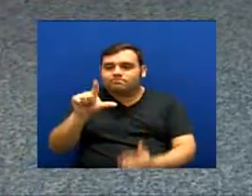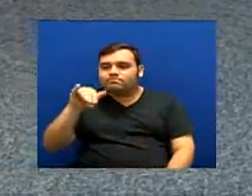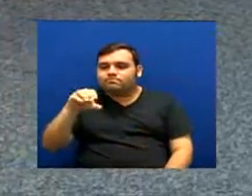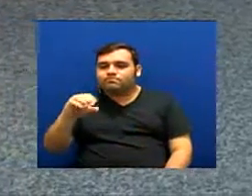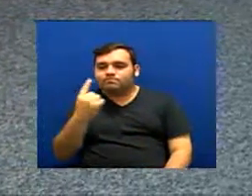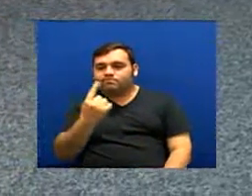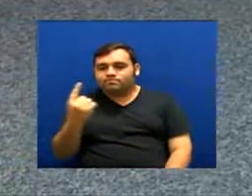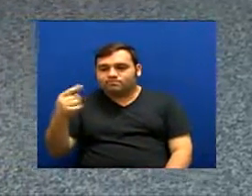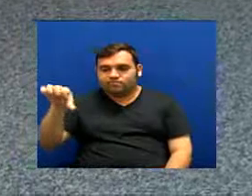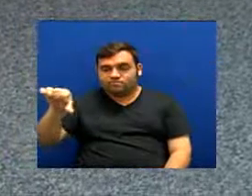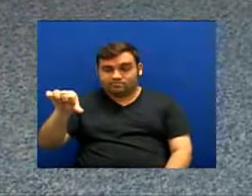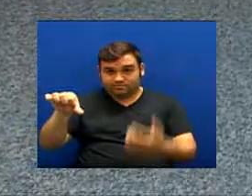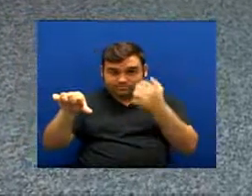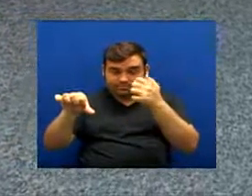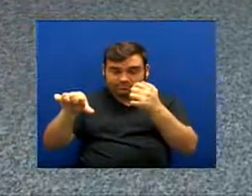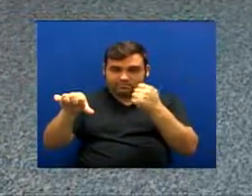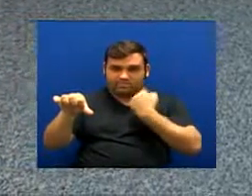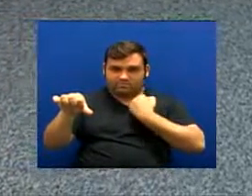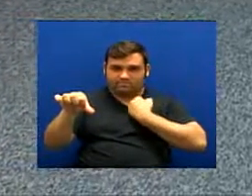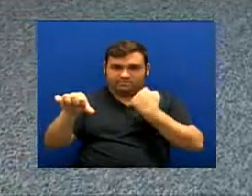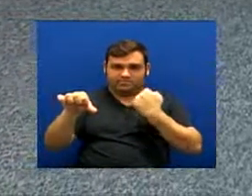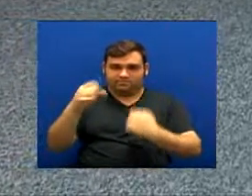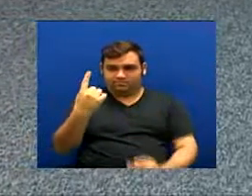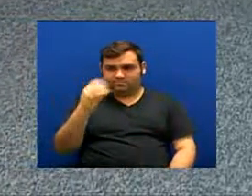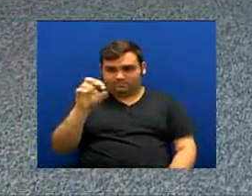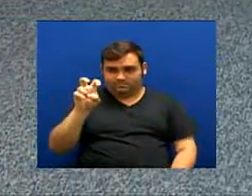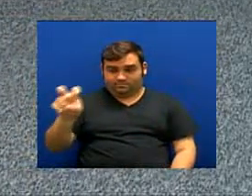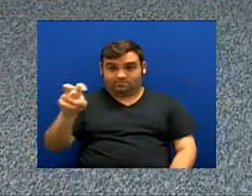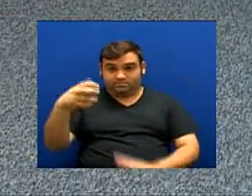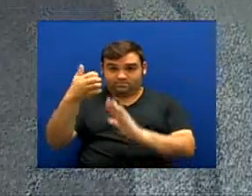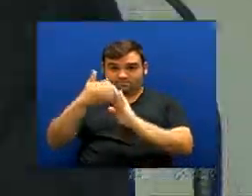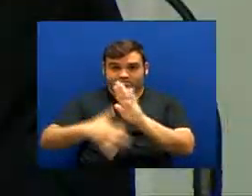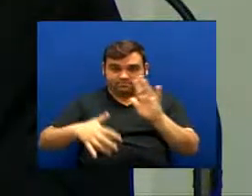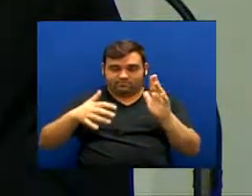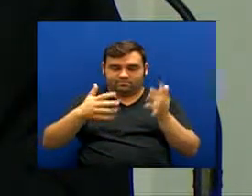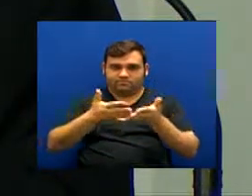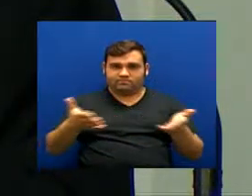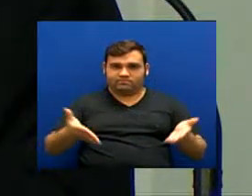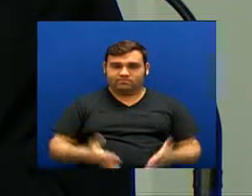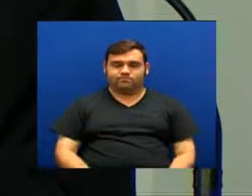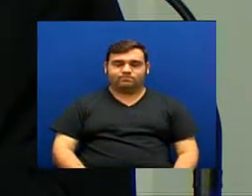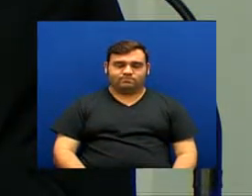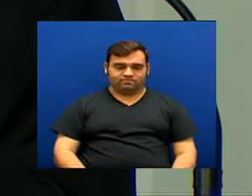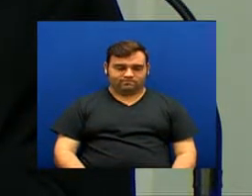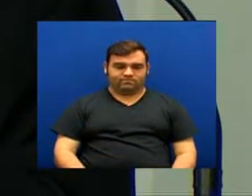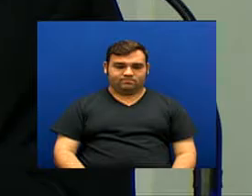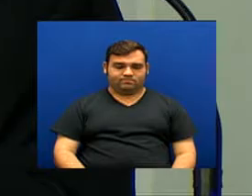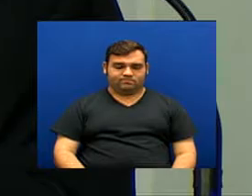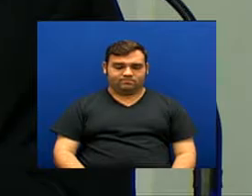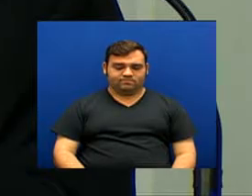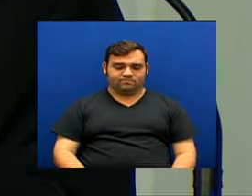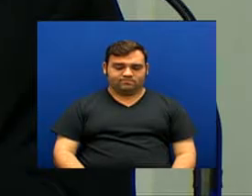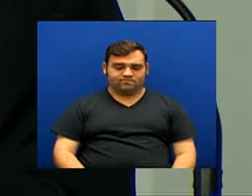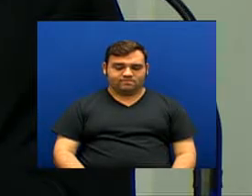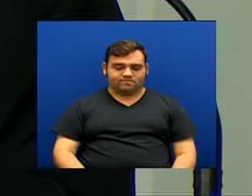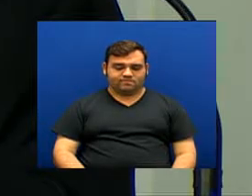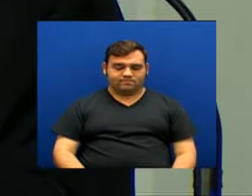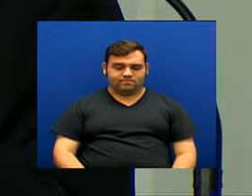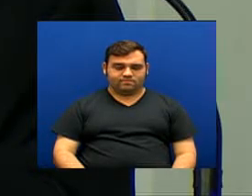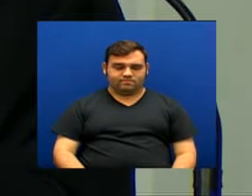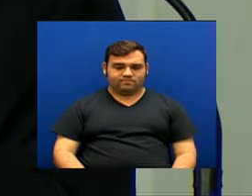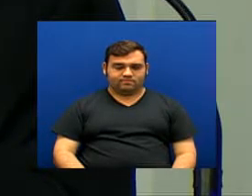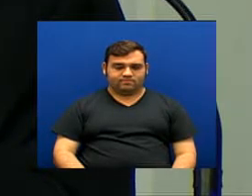Lá Onde a Jeripoca Pia, é lá que a Pastoral do Menor trabalha, né? É lá que eles vão buscar